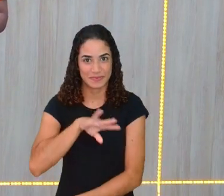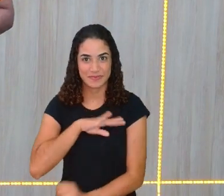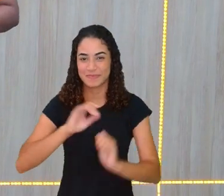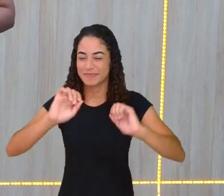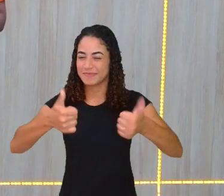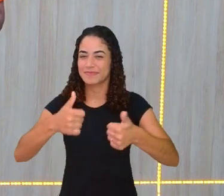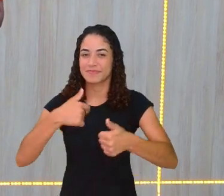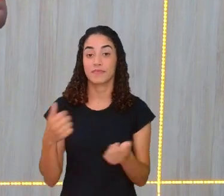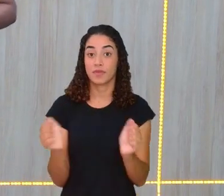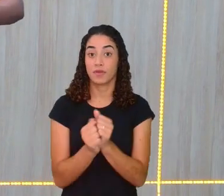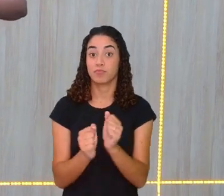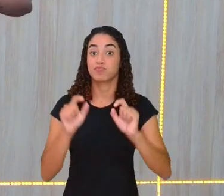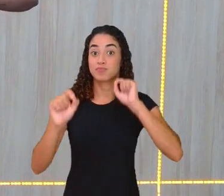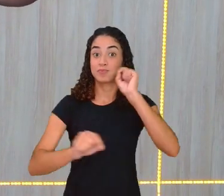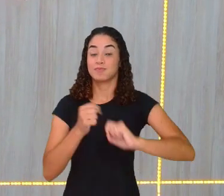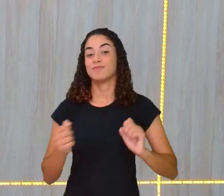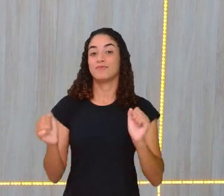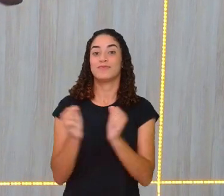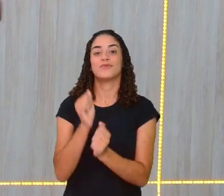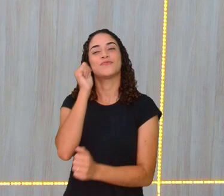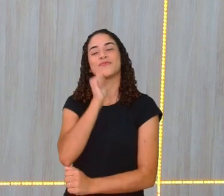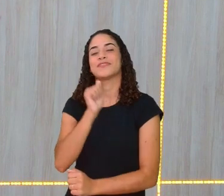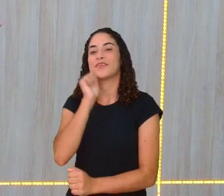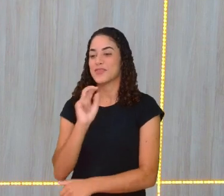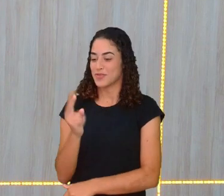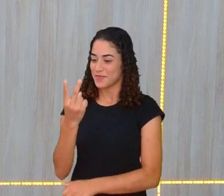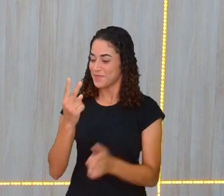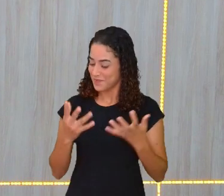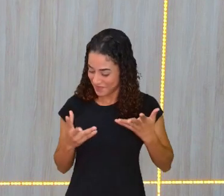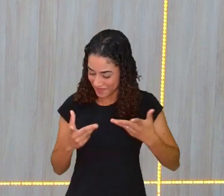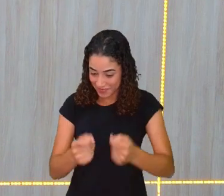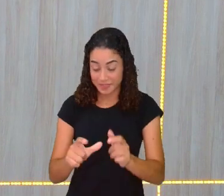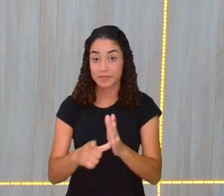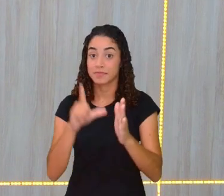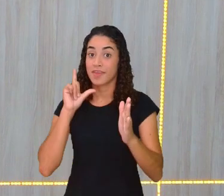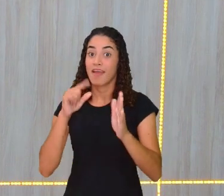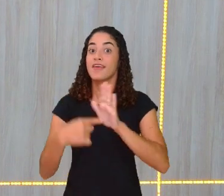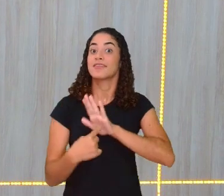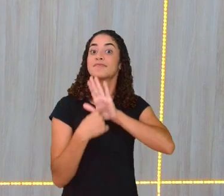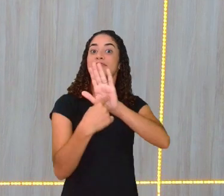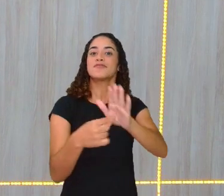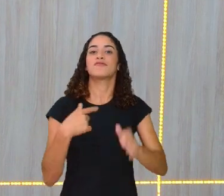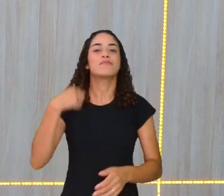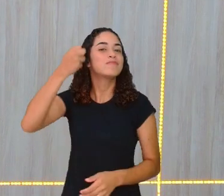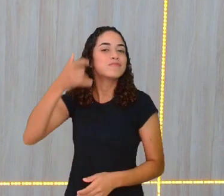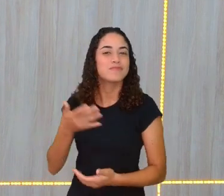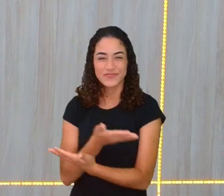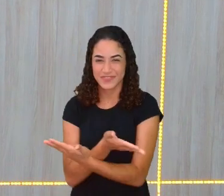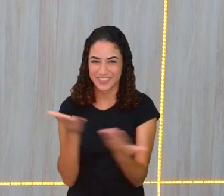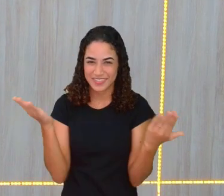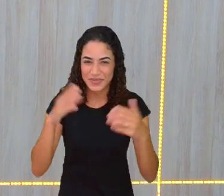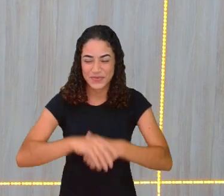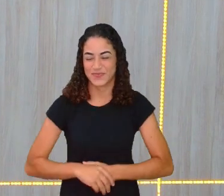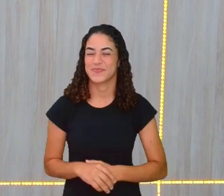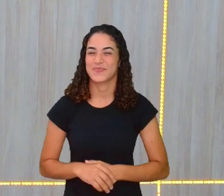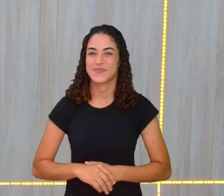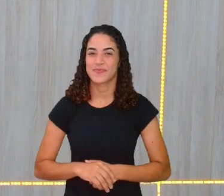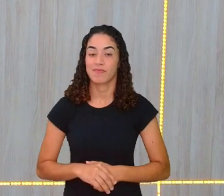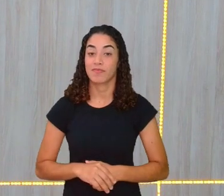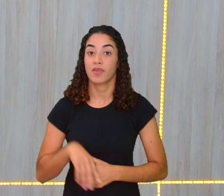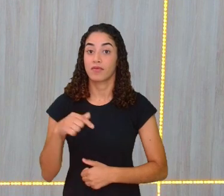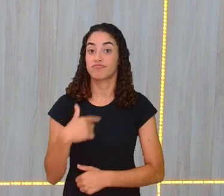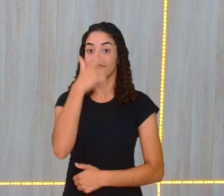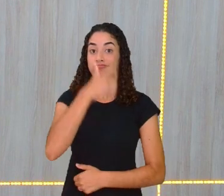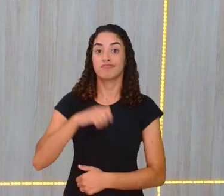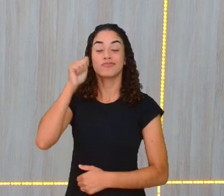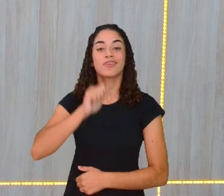certo? Eu tô aqui na companhia de duas mulheres maravilhosas, mas antes de apresentá-las, eu vou me autodescrever para quem tá aí em casa. Eu sou uma